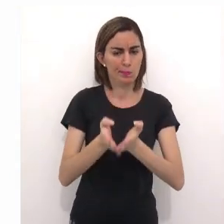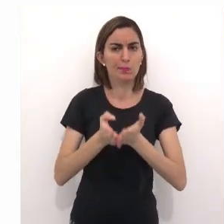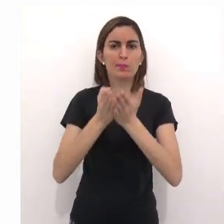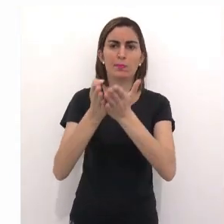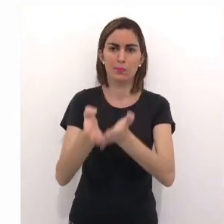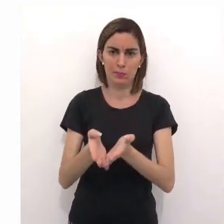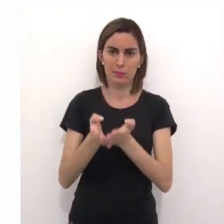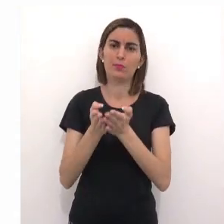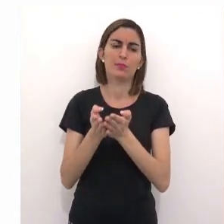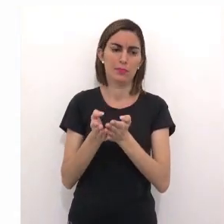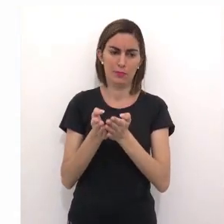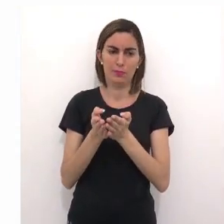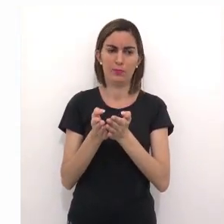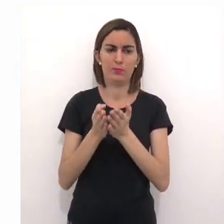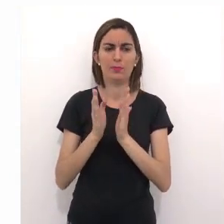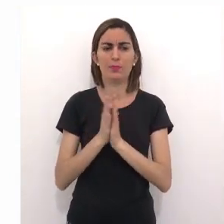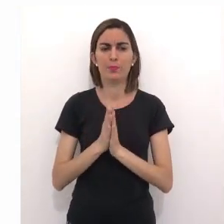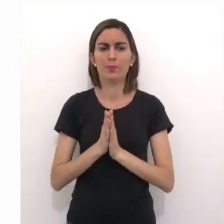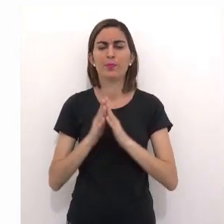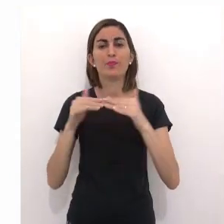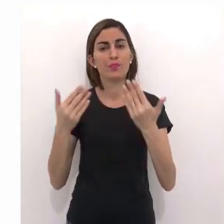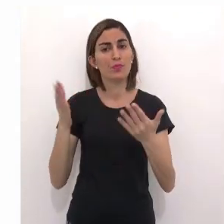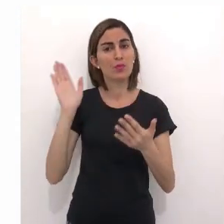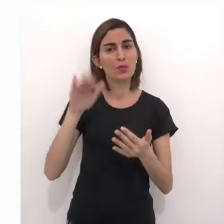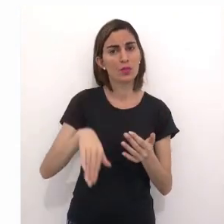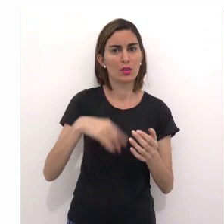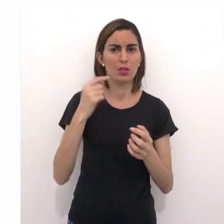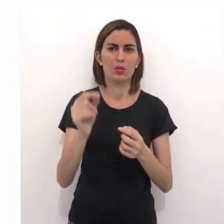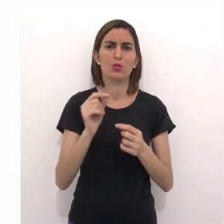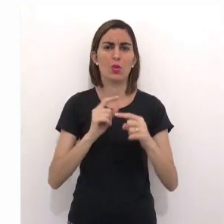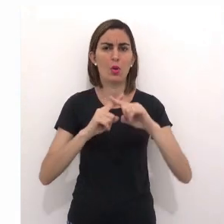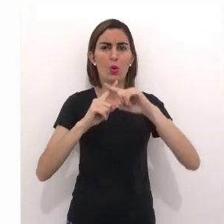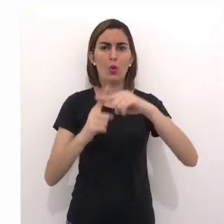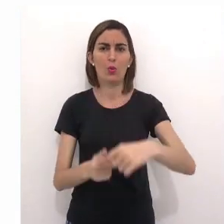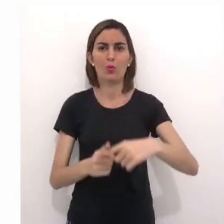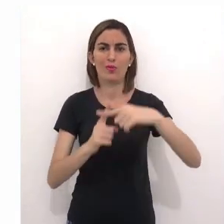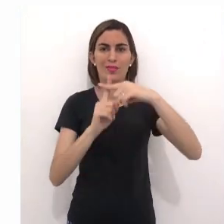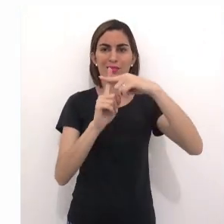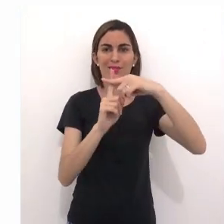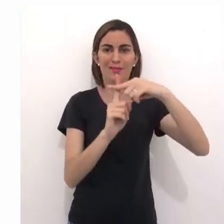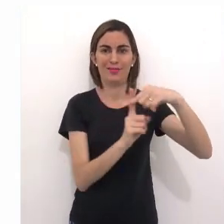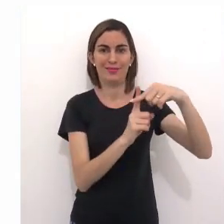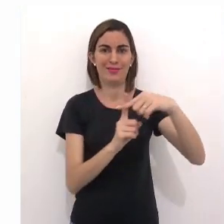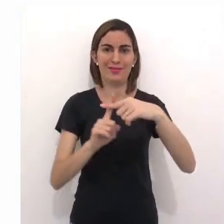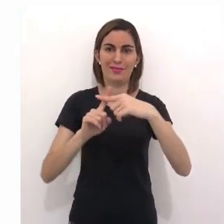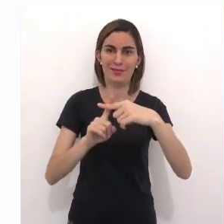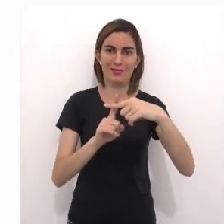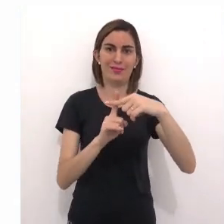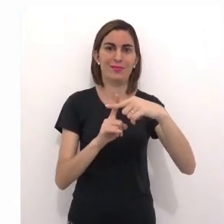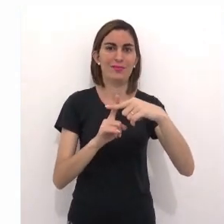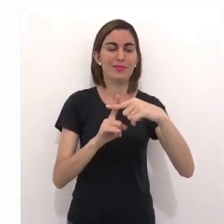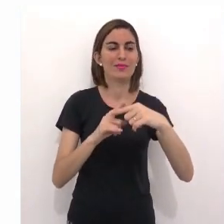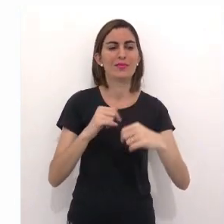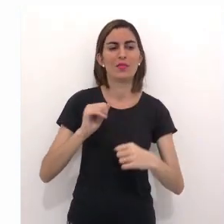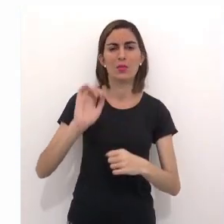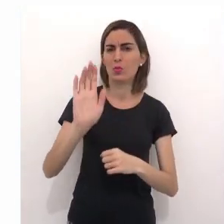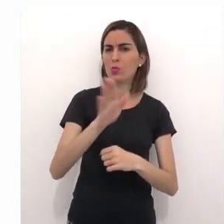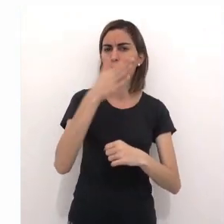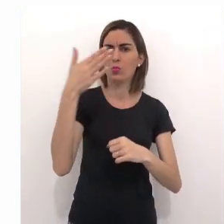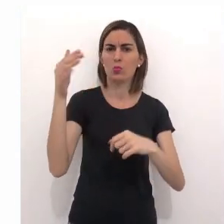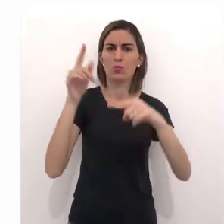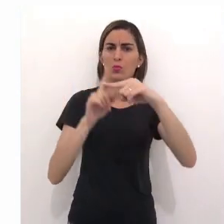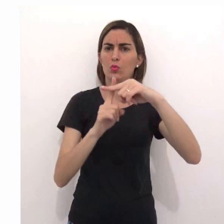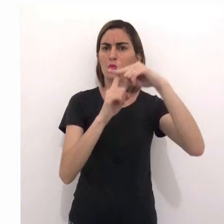da expedição cabalina traziam a cruz da Ordem de Cristo estampada em